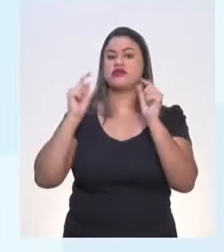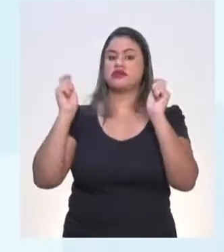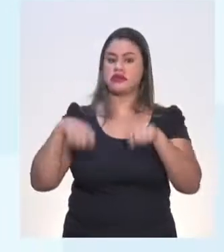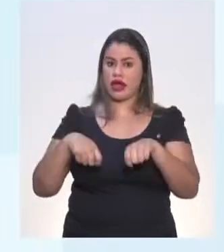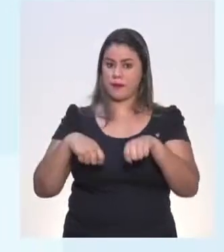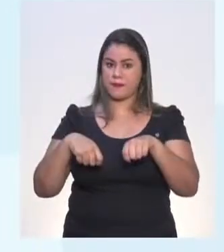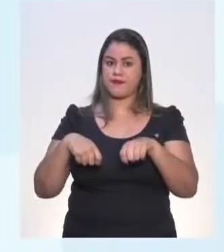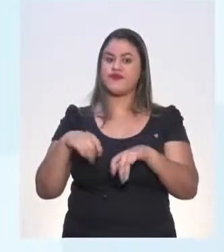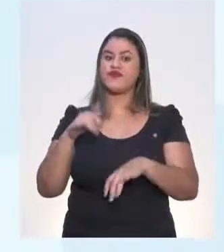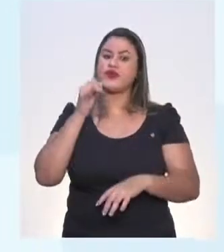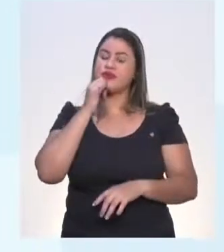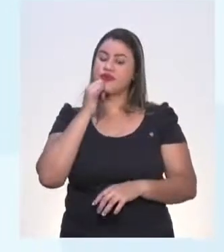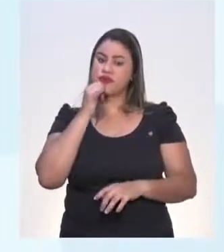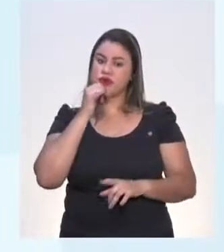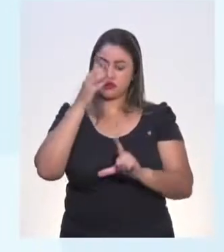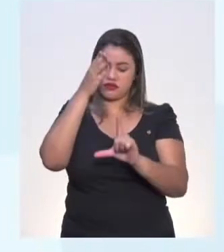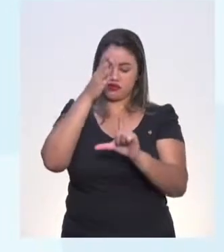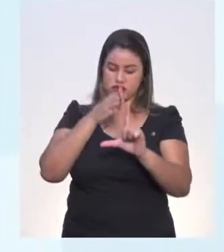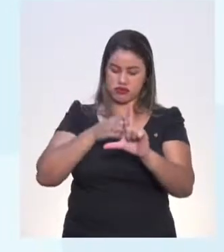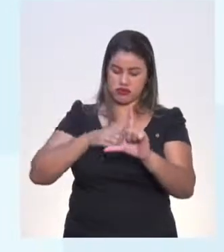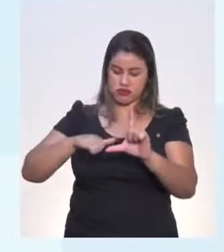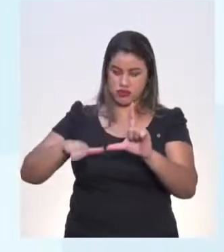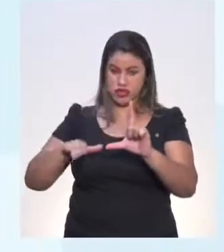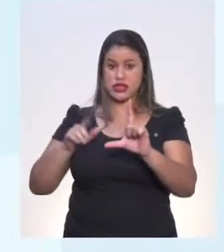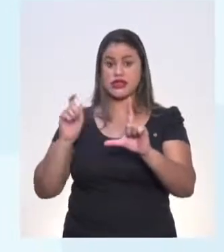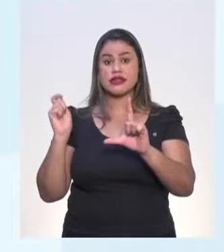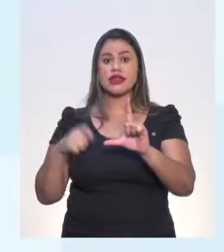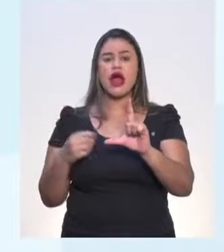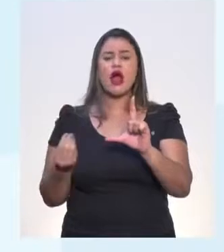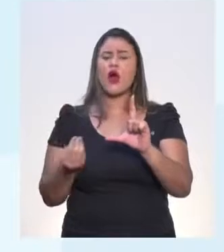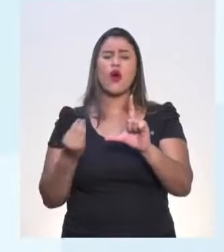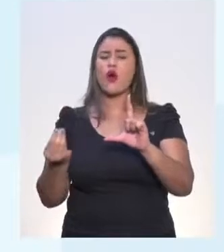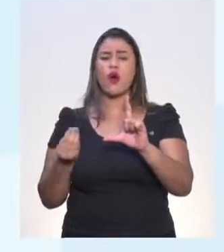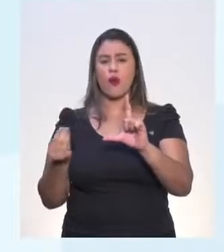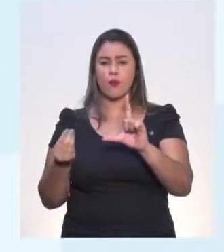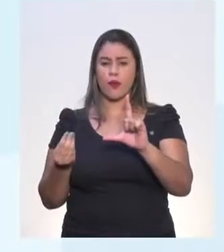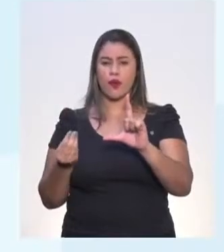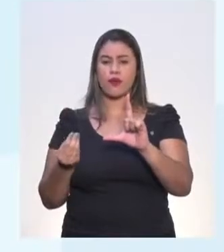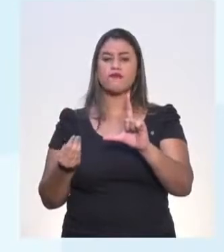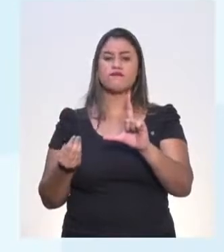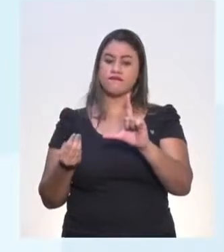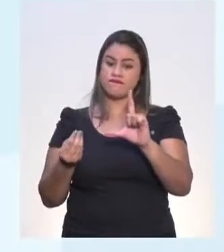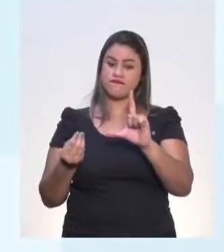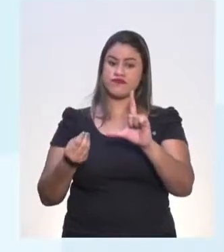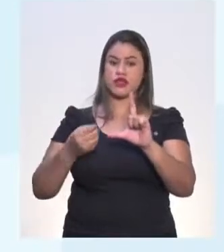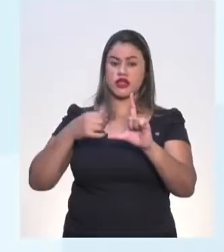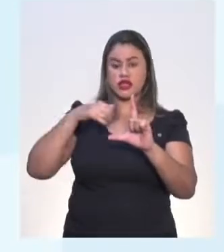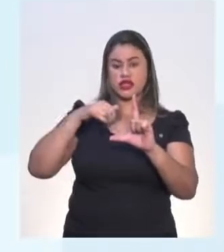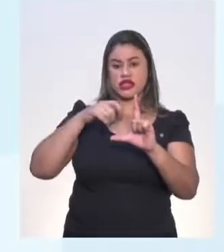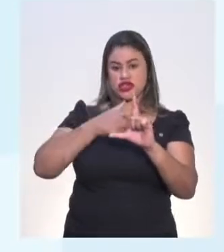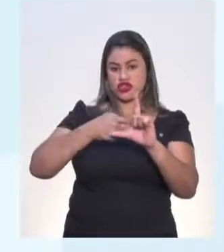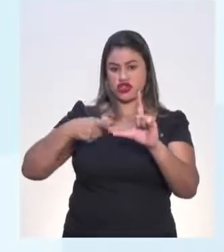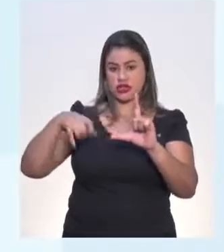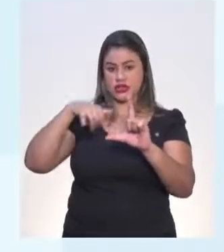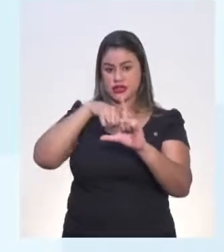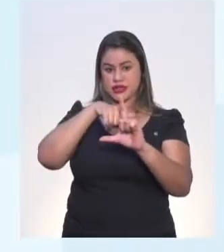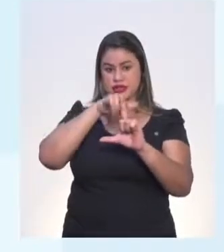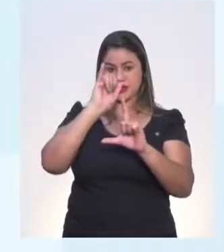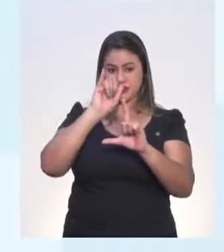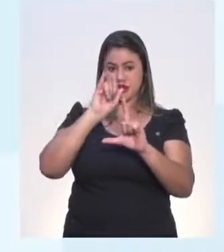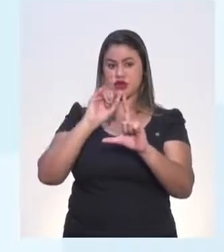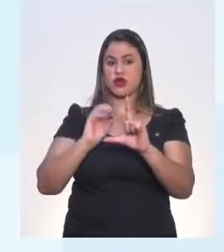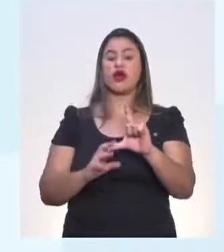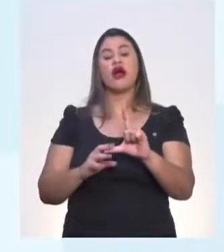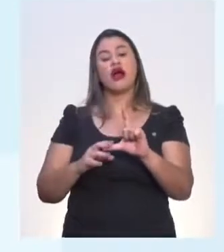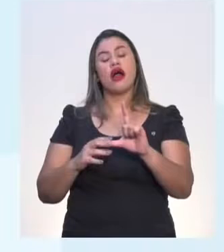indicar um ponto no plano cartesiano por meio de uma coordenada cartesiana, x, y, né? Formado por um